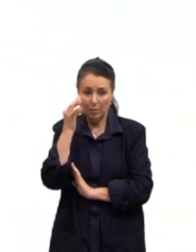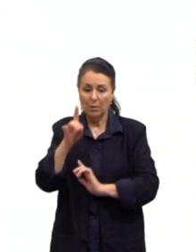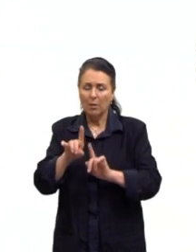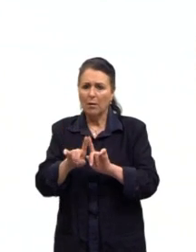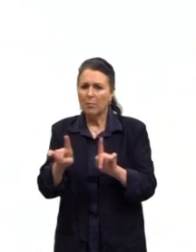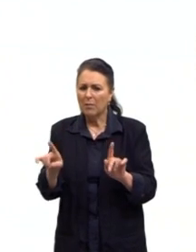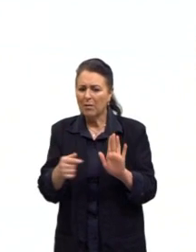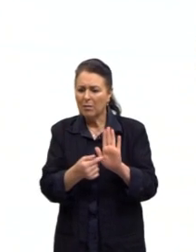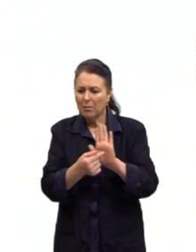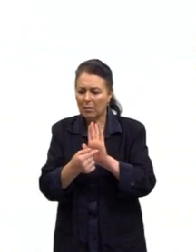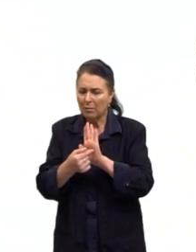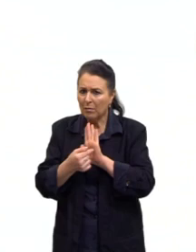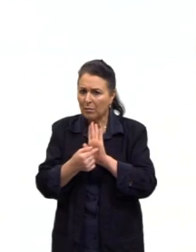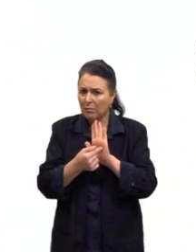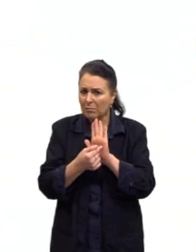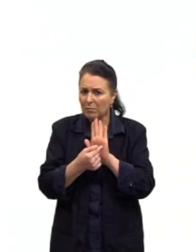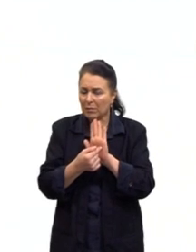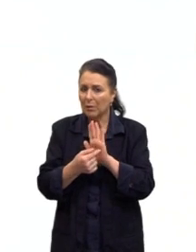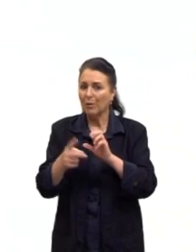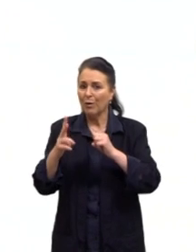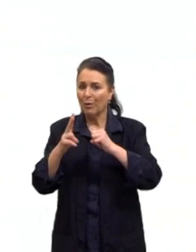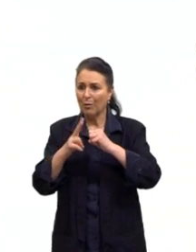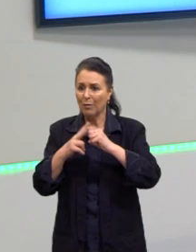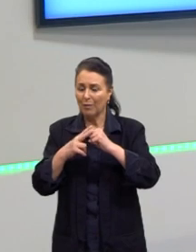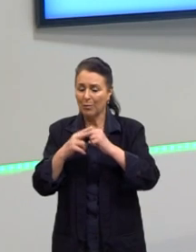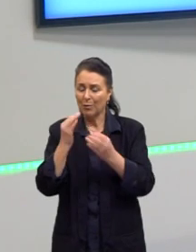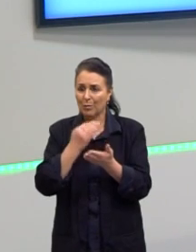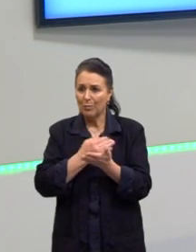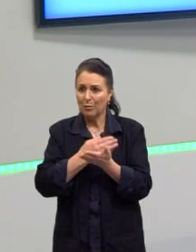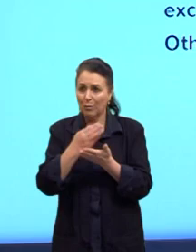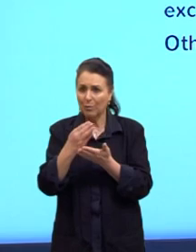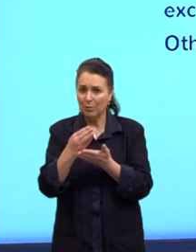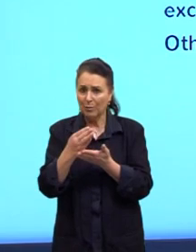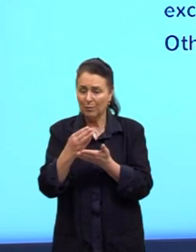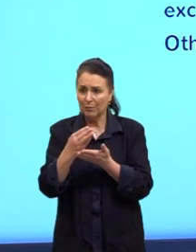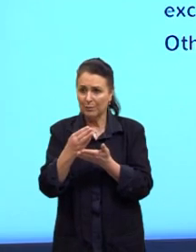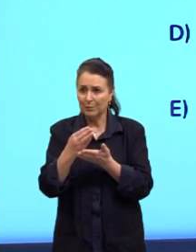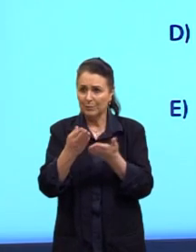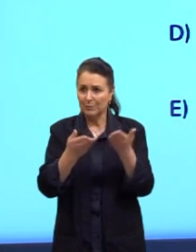ela traz um verbo bem aqui no início o